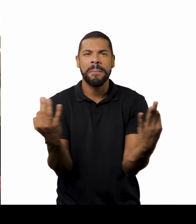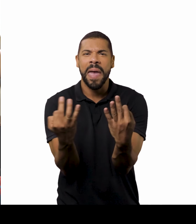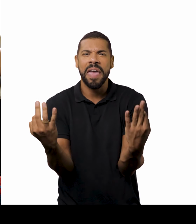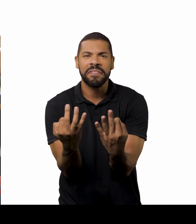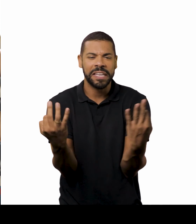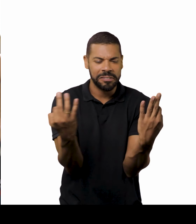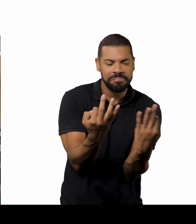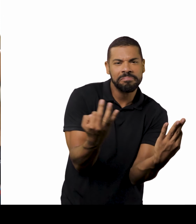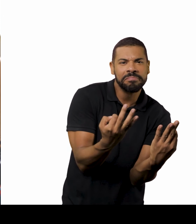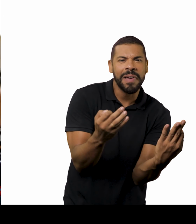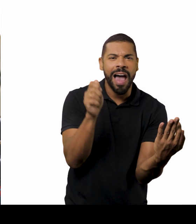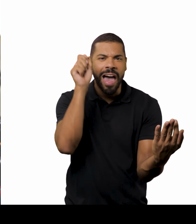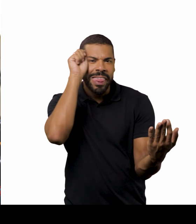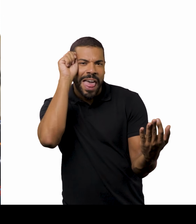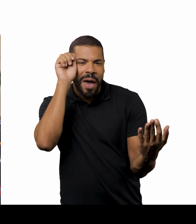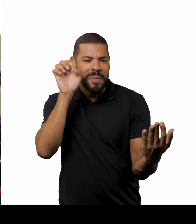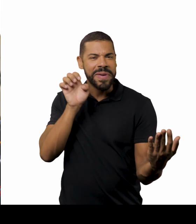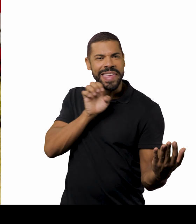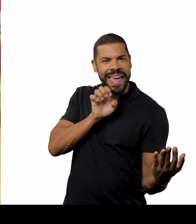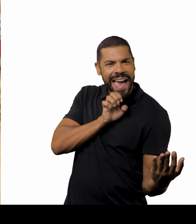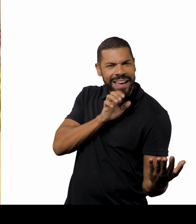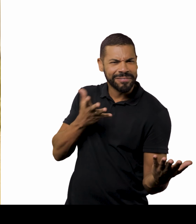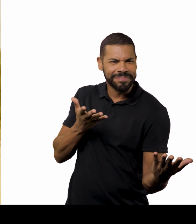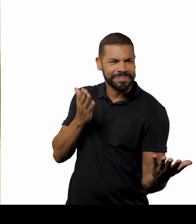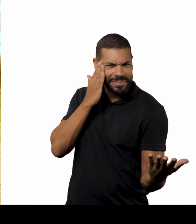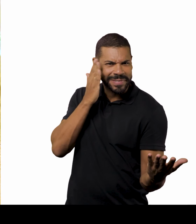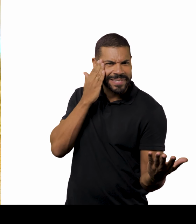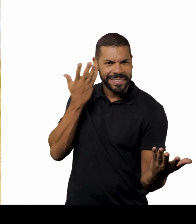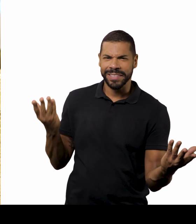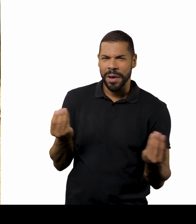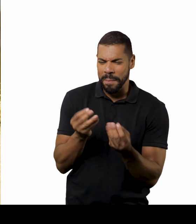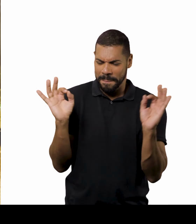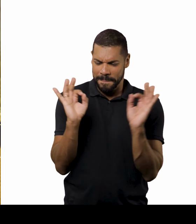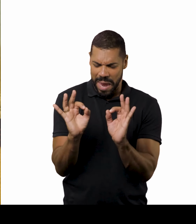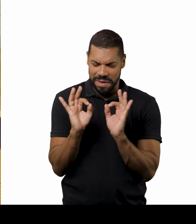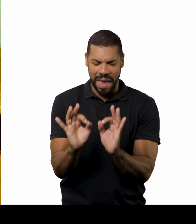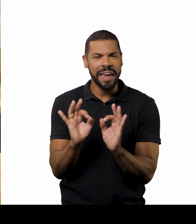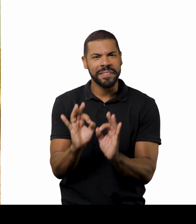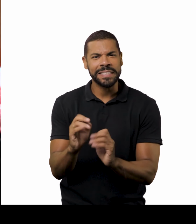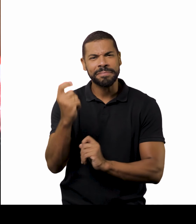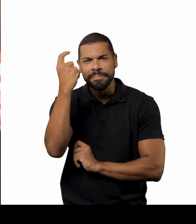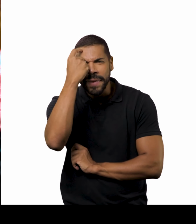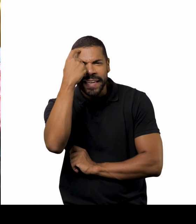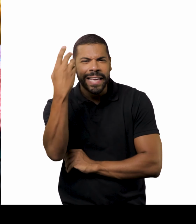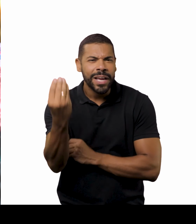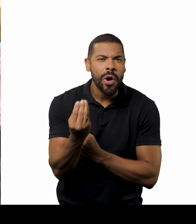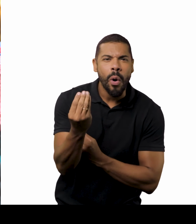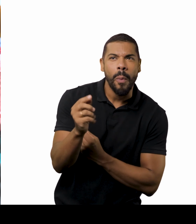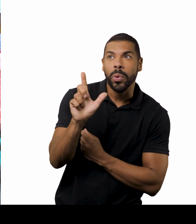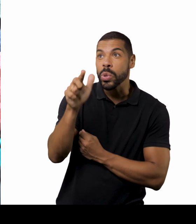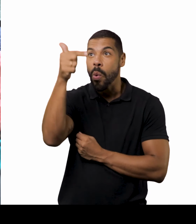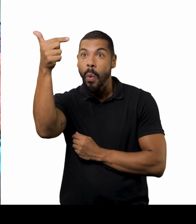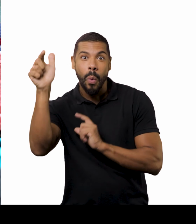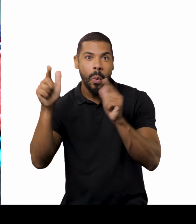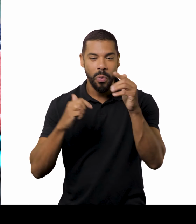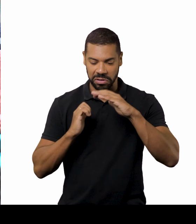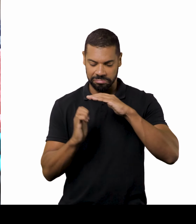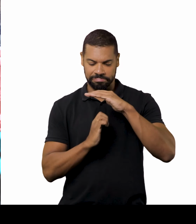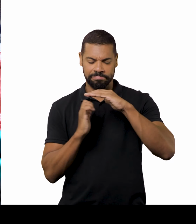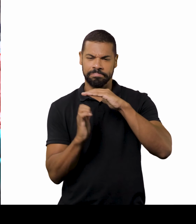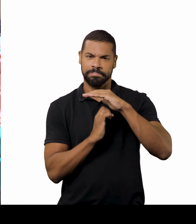muito perfeito, Adão e Eva, paraíso. Aquela roupa que está sendo fabricada na indústria, que foi pensada pelas outras